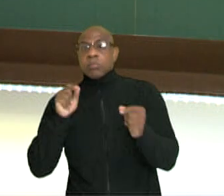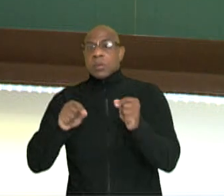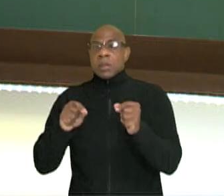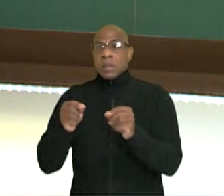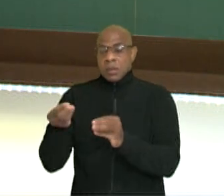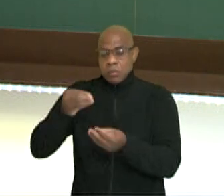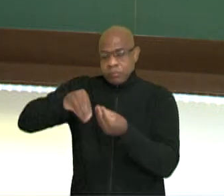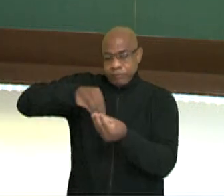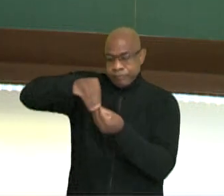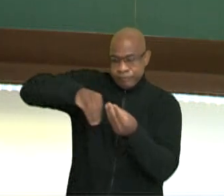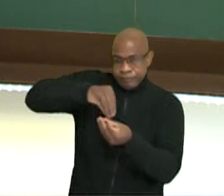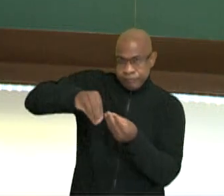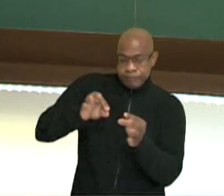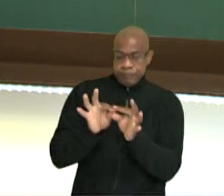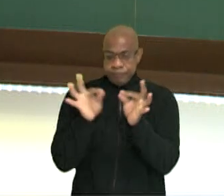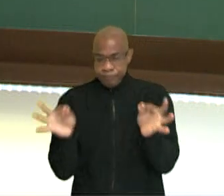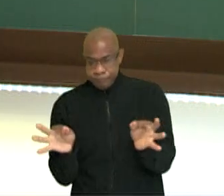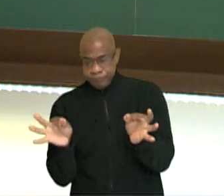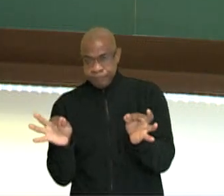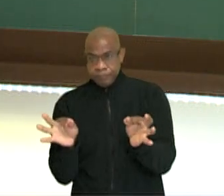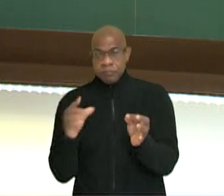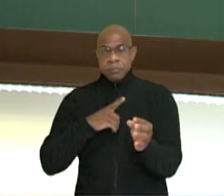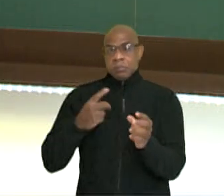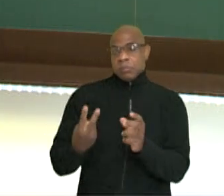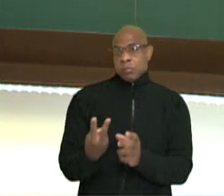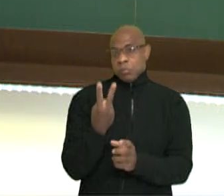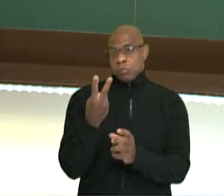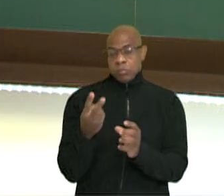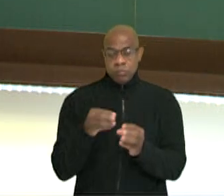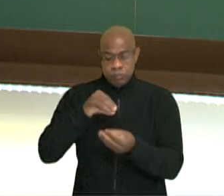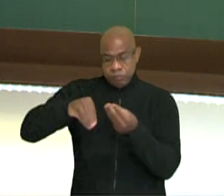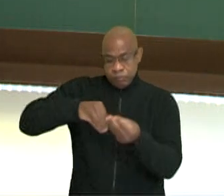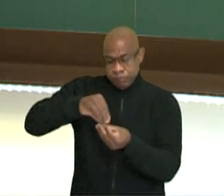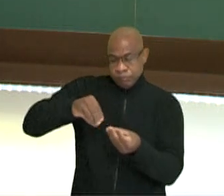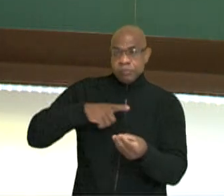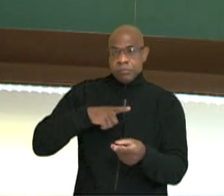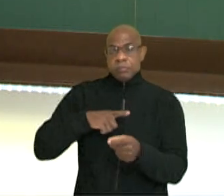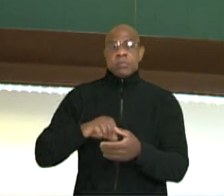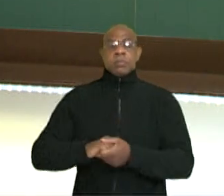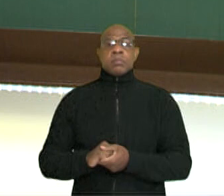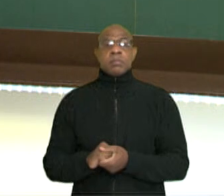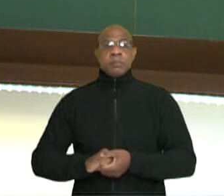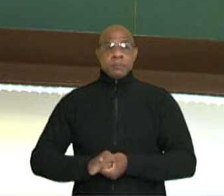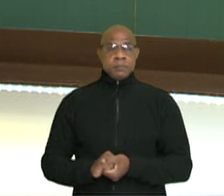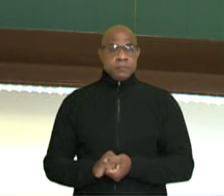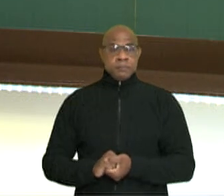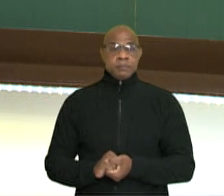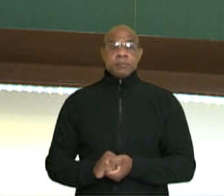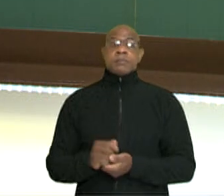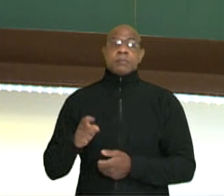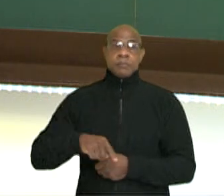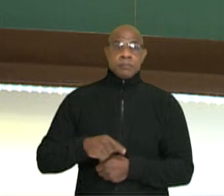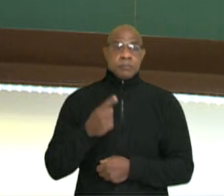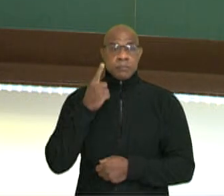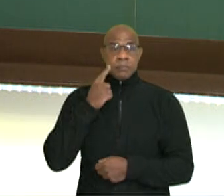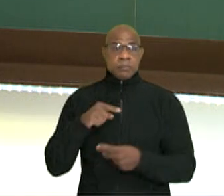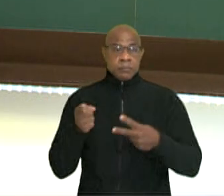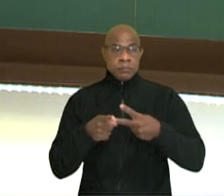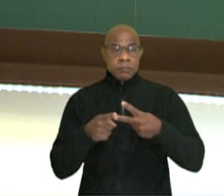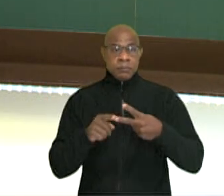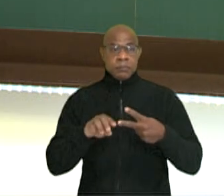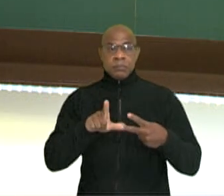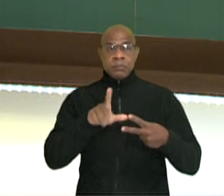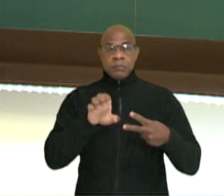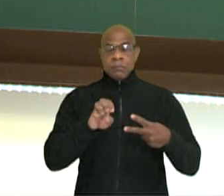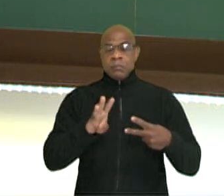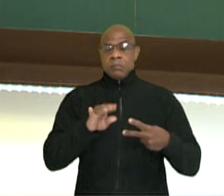substância. Substância simples e substância composta, e também as misturas, que são as uniões das substâncias. Já o Lewis encabeçou uma